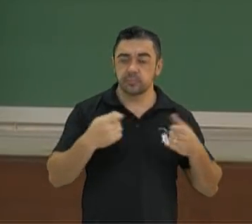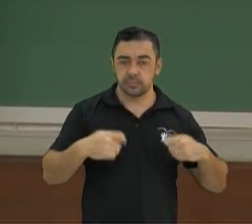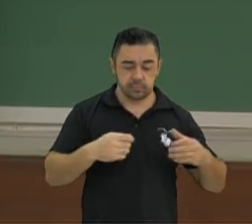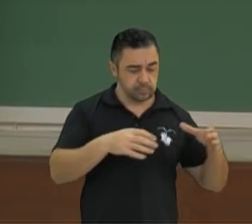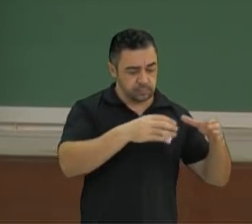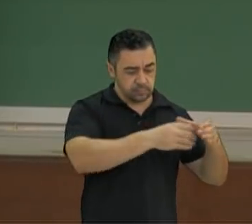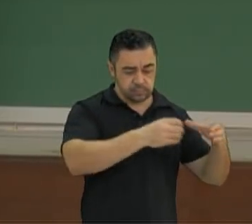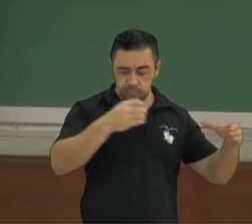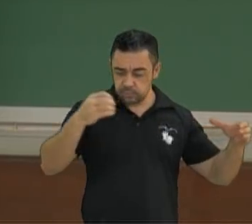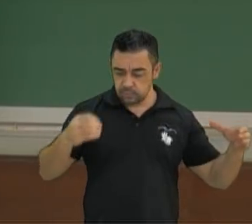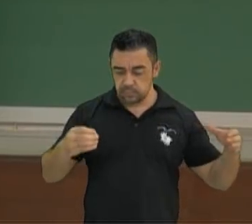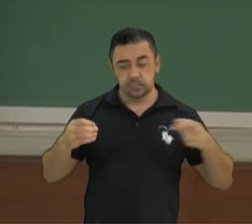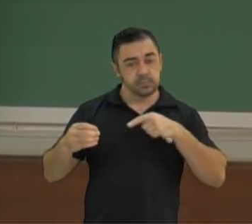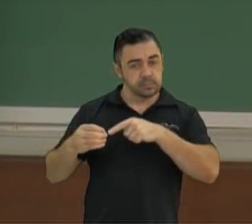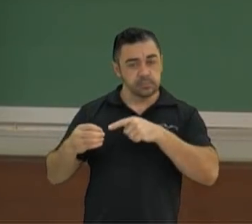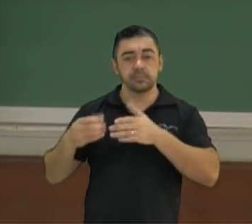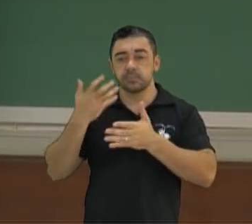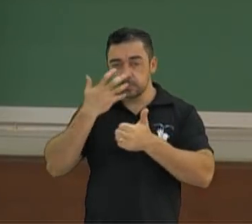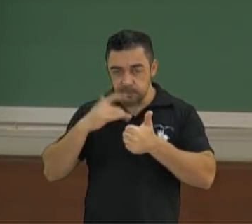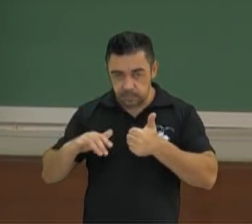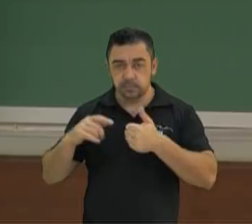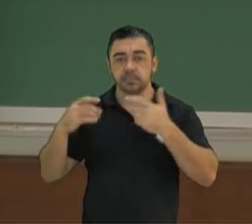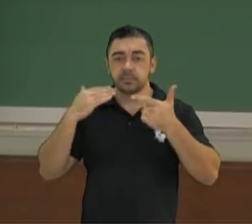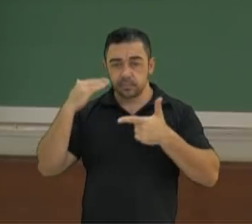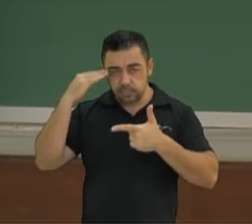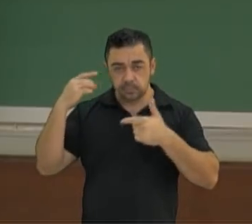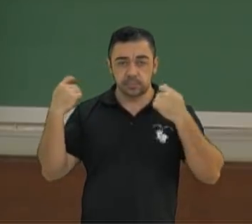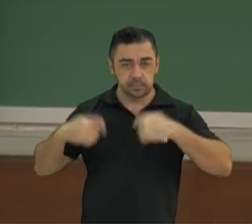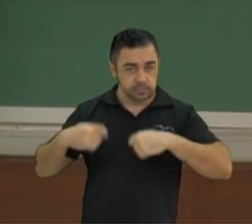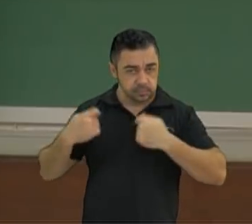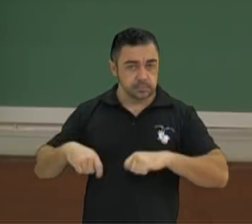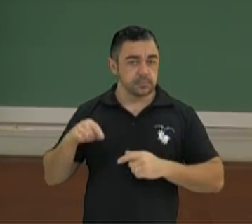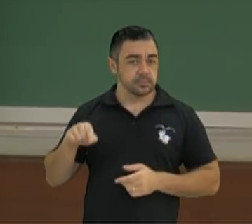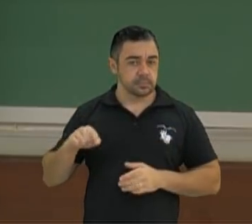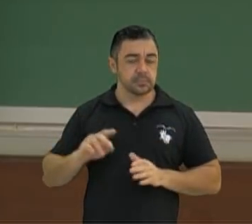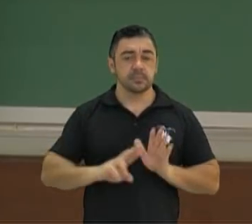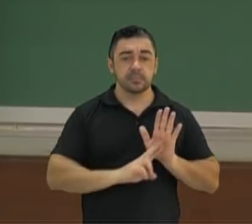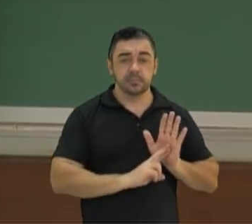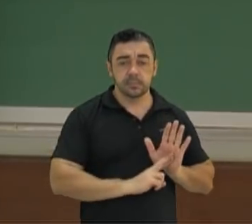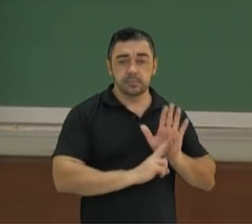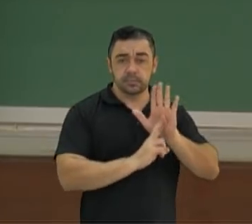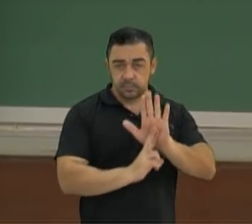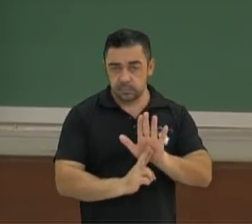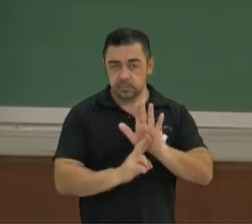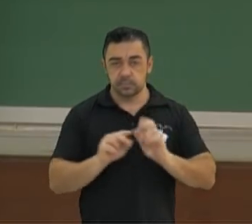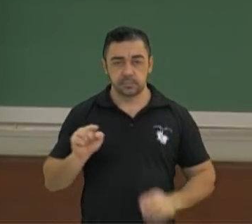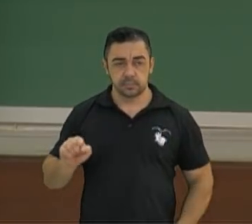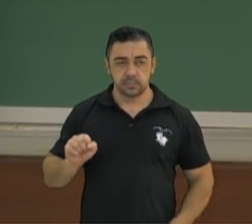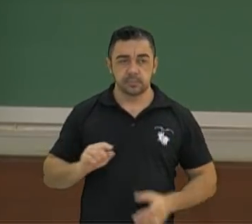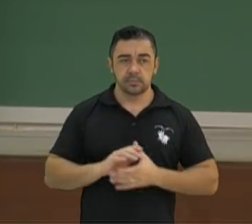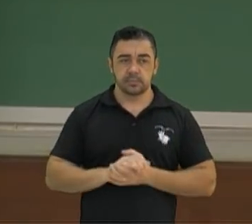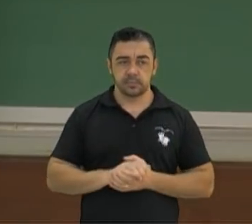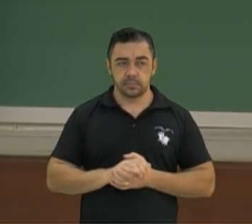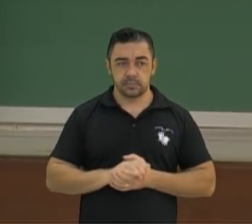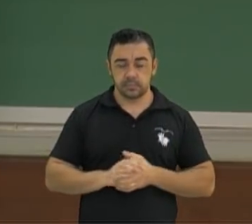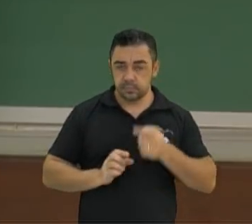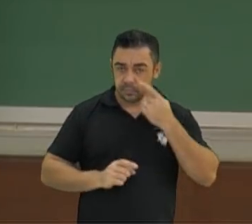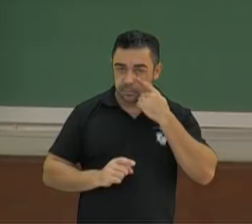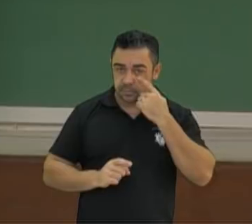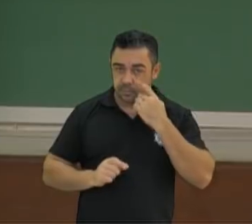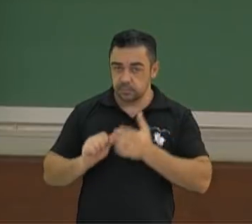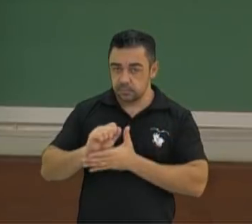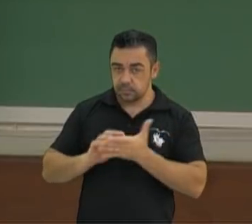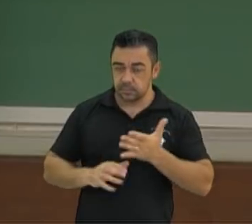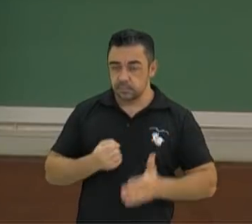lembra sempre disso, a amostra ela tem que ser representativa, ok? Então veja o